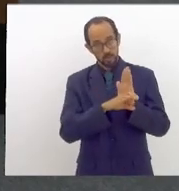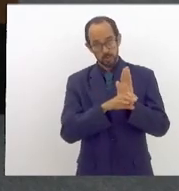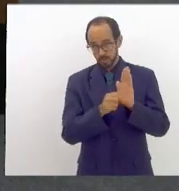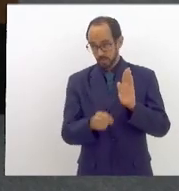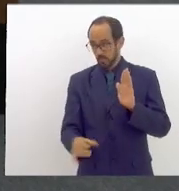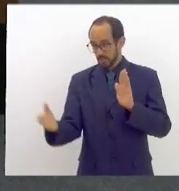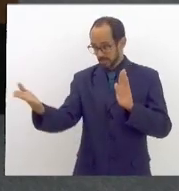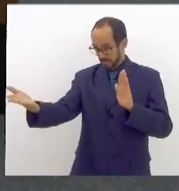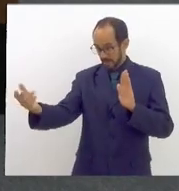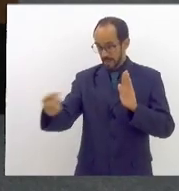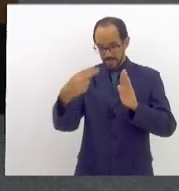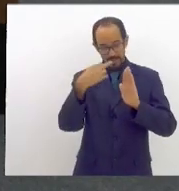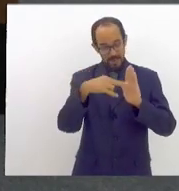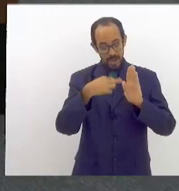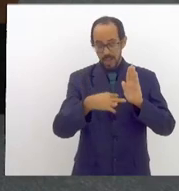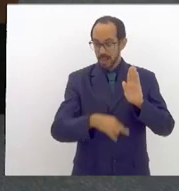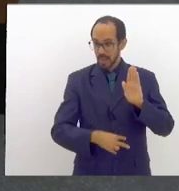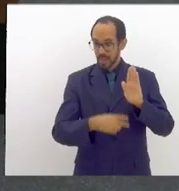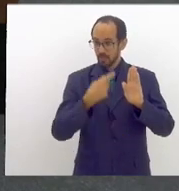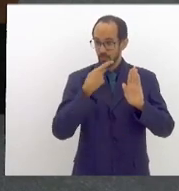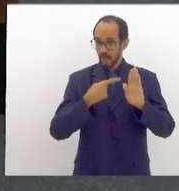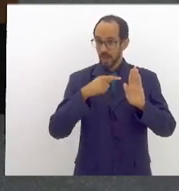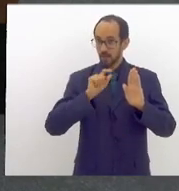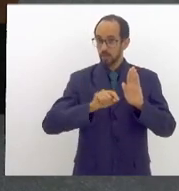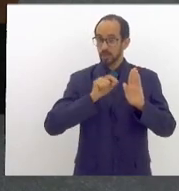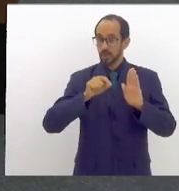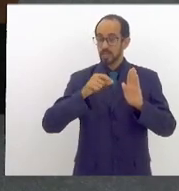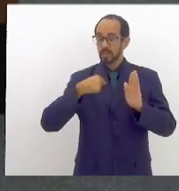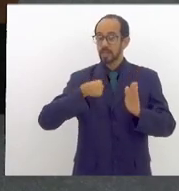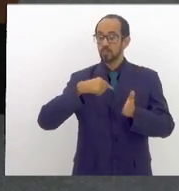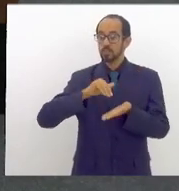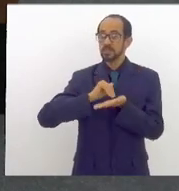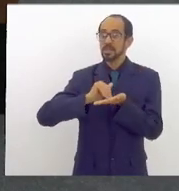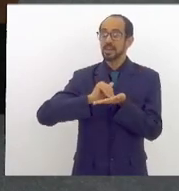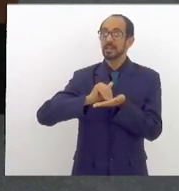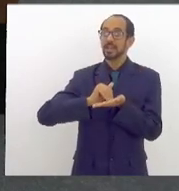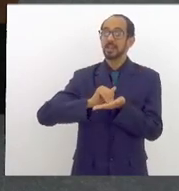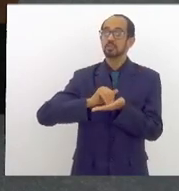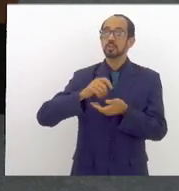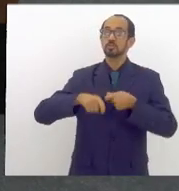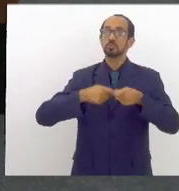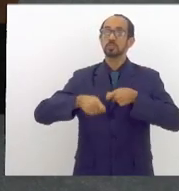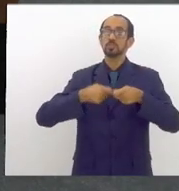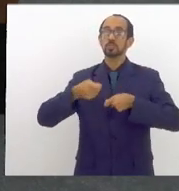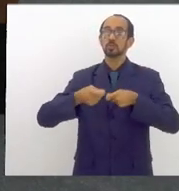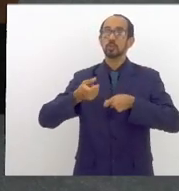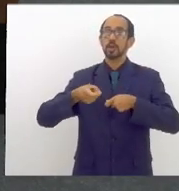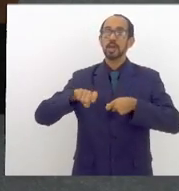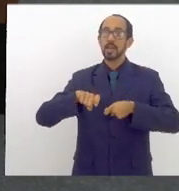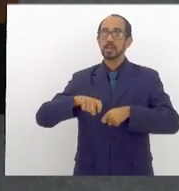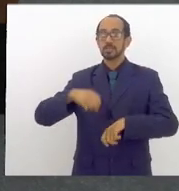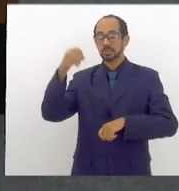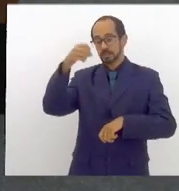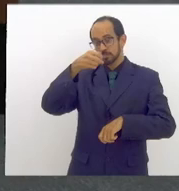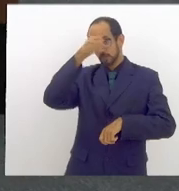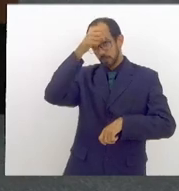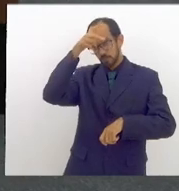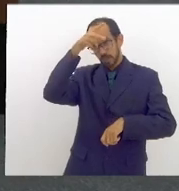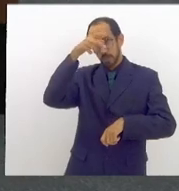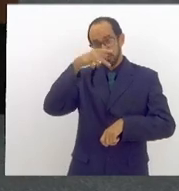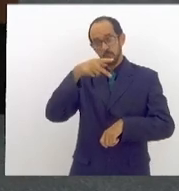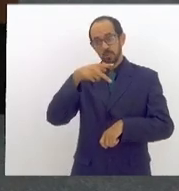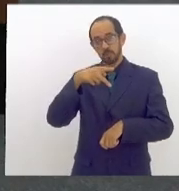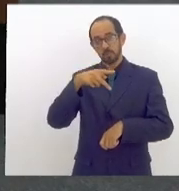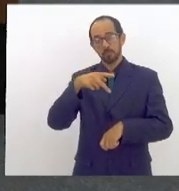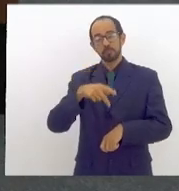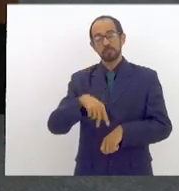eu apresento meu currículo diz que eu fui secretário de administração do ex-prefeito Perez Oliveira de Paula e eu vou